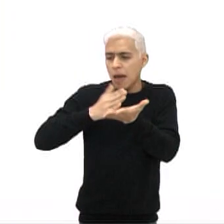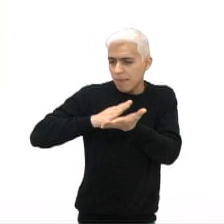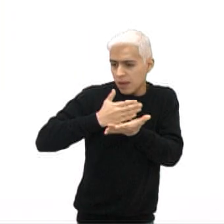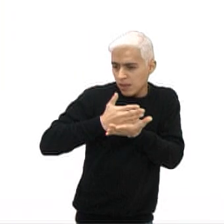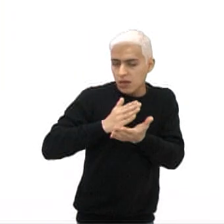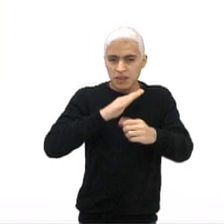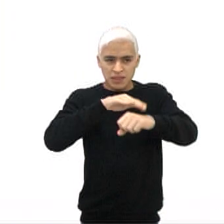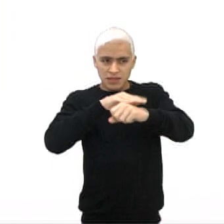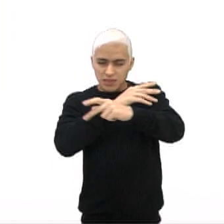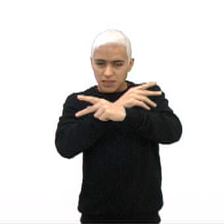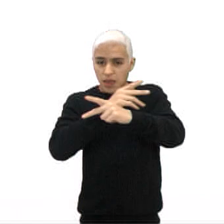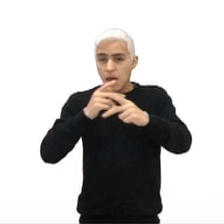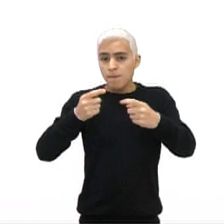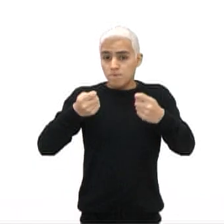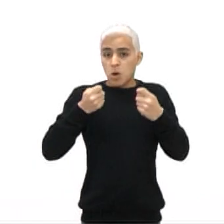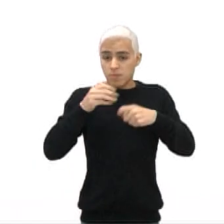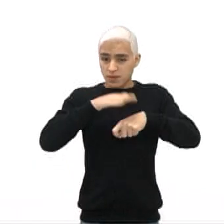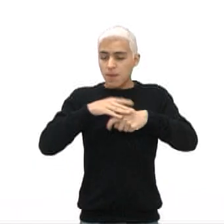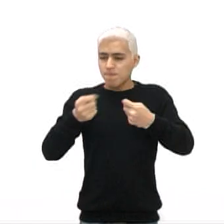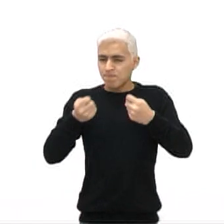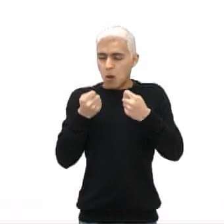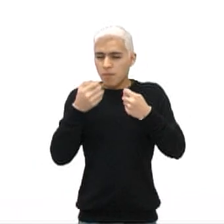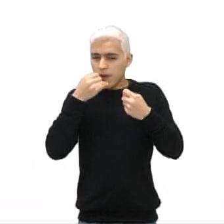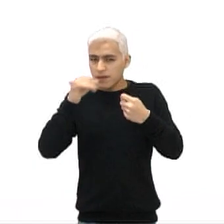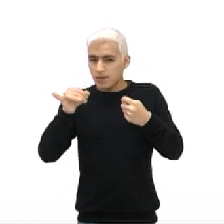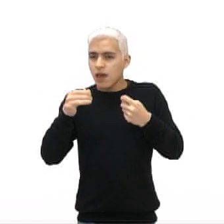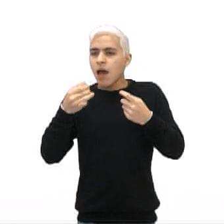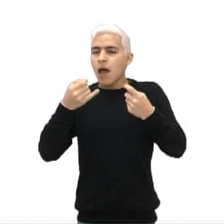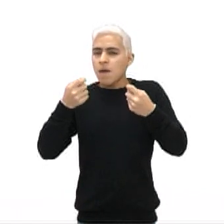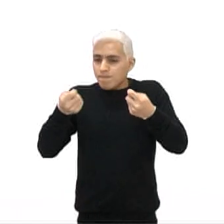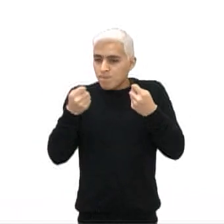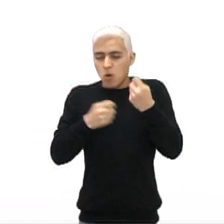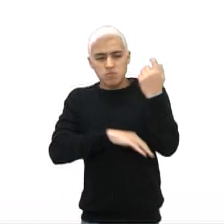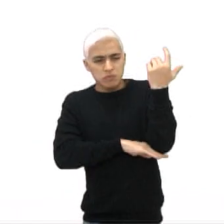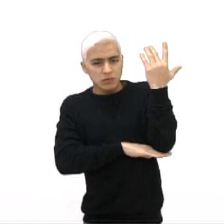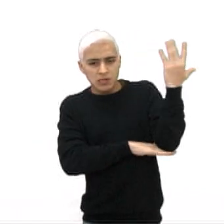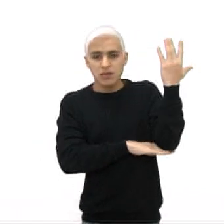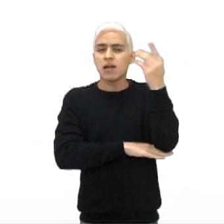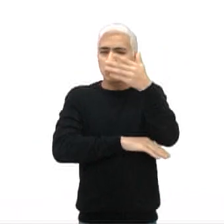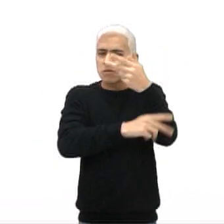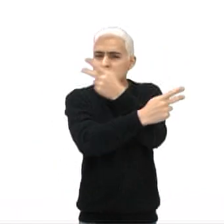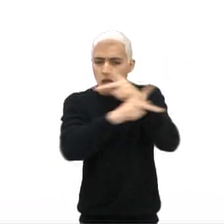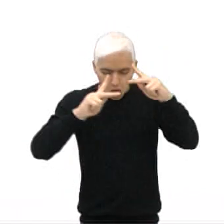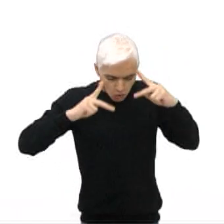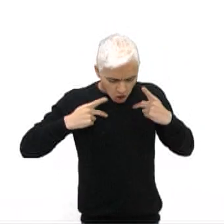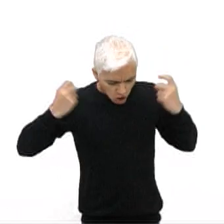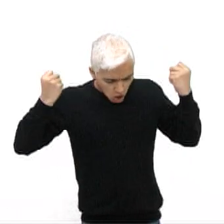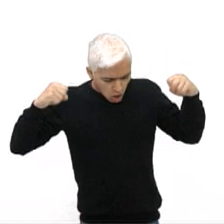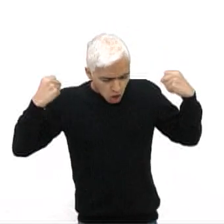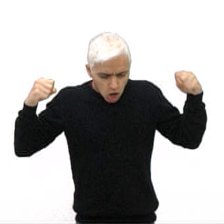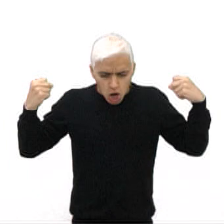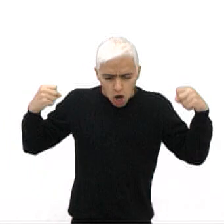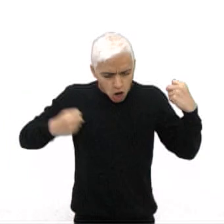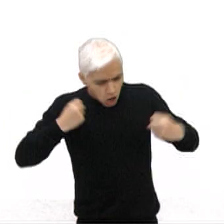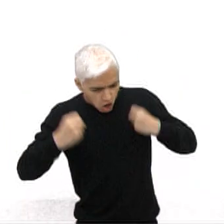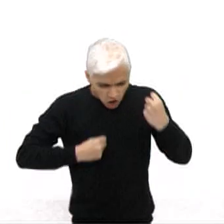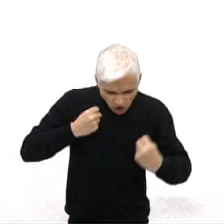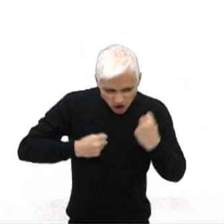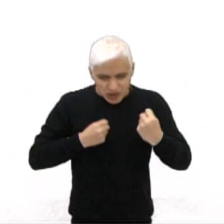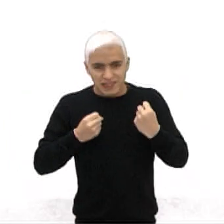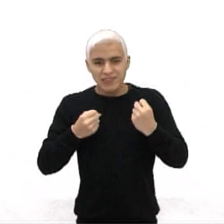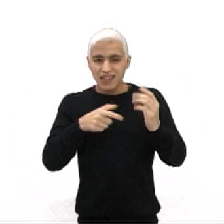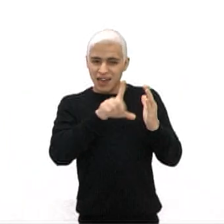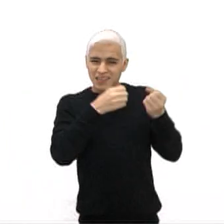Poupe tempo, poupe energia e o meio ambiente e exercite-se. Falei agora há pouco para vocês sobre a questão